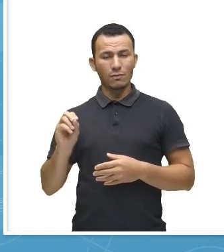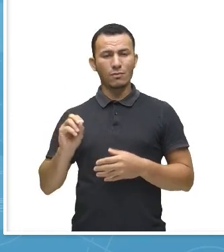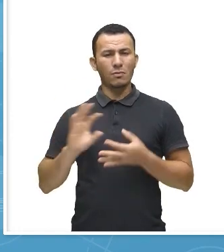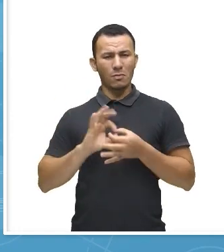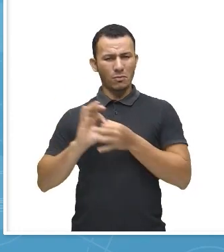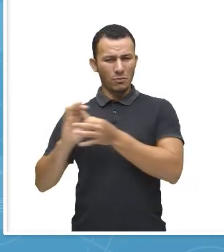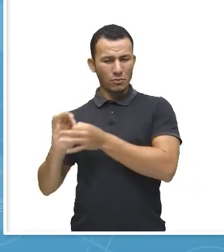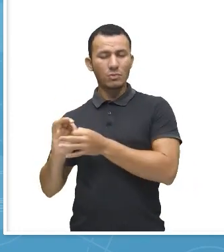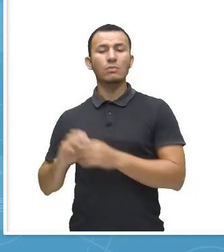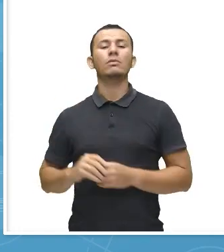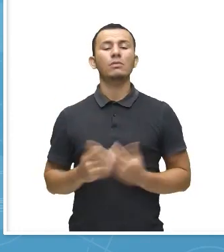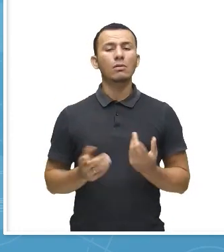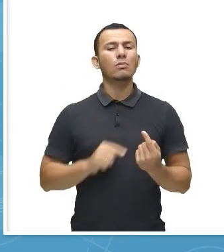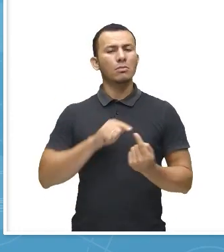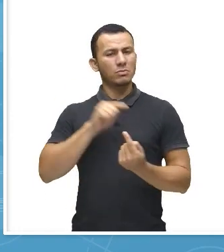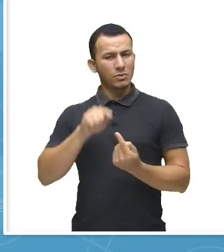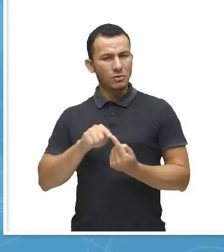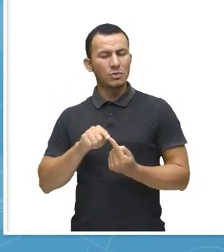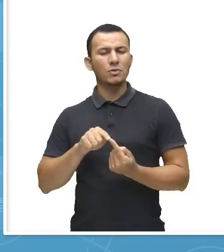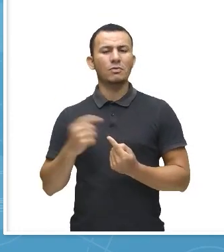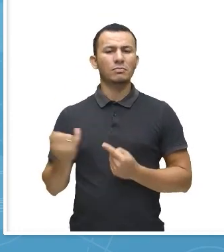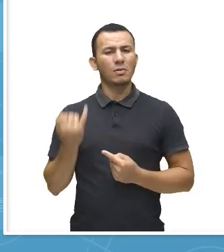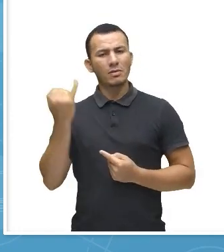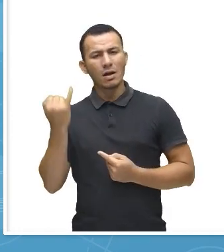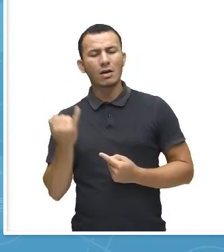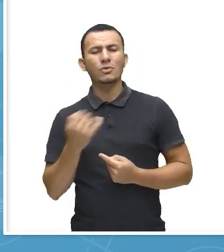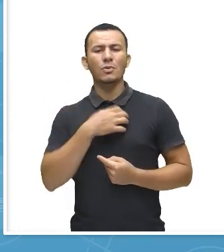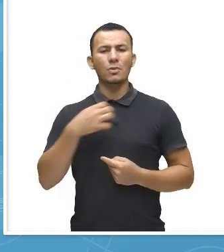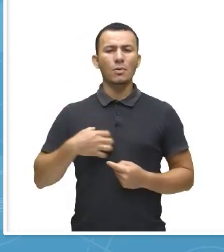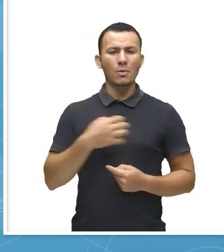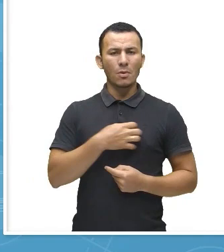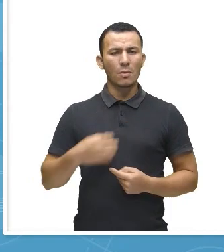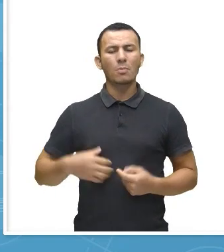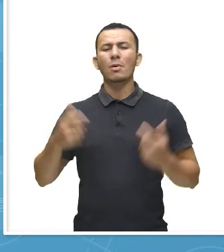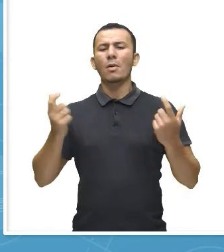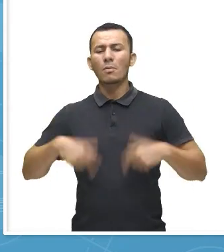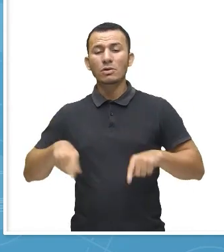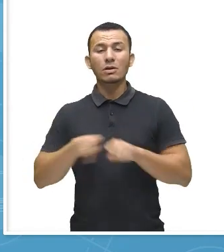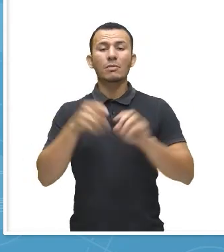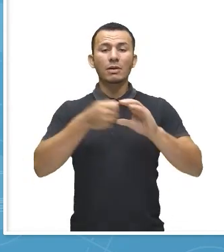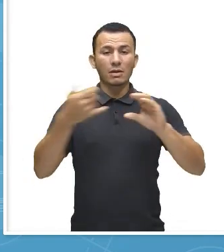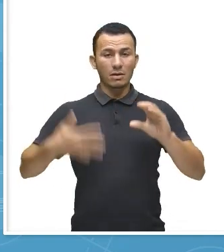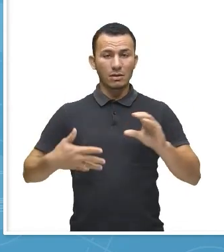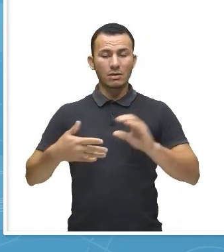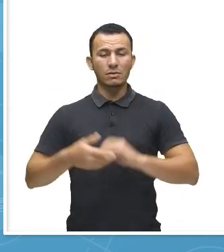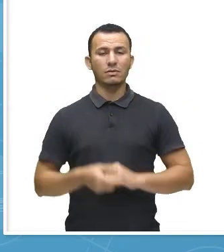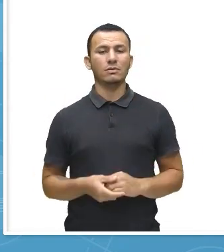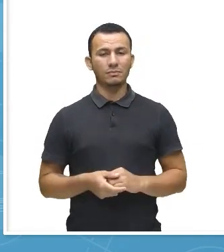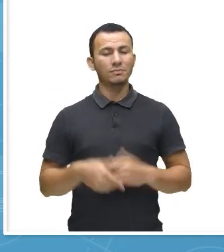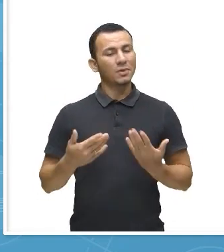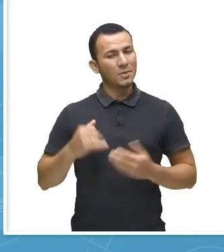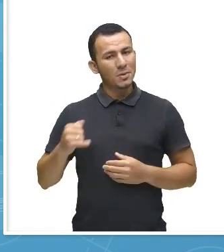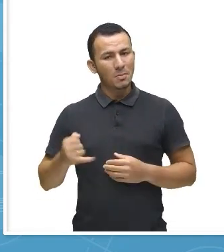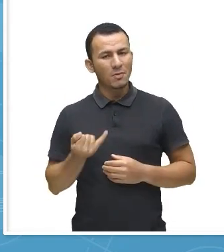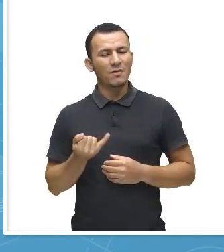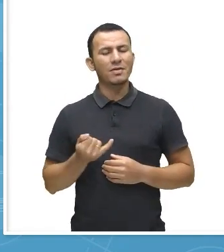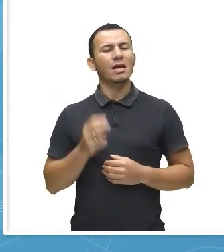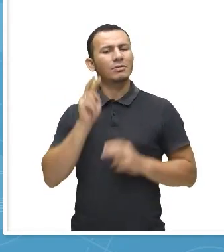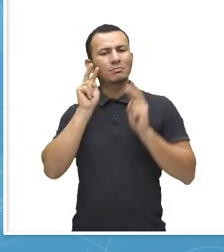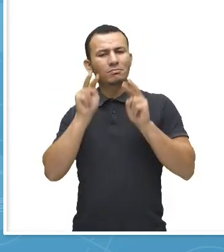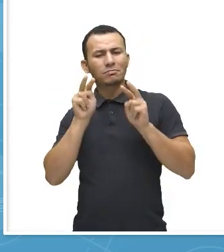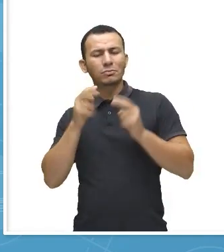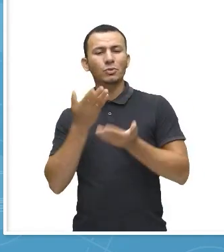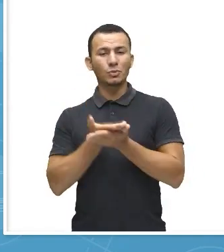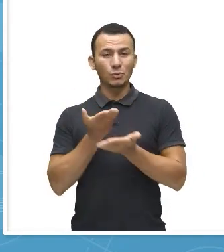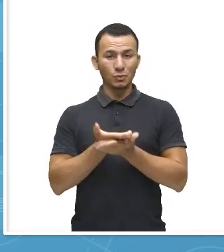função, né, a importância dele aí para o nosso corpo, onde eles estão localizados, e as suas características também. Então aproveitem aí, acompanhem a nossa aula de